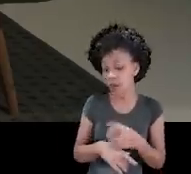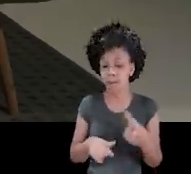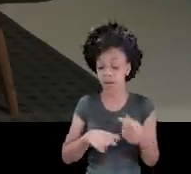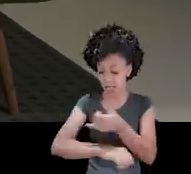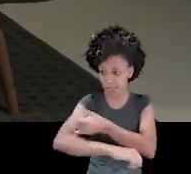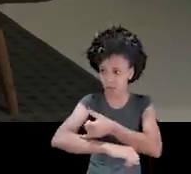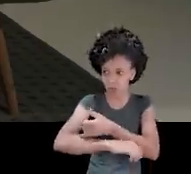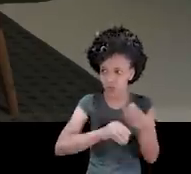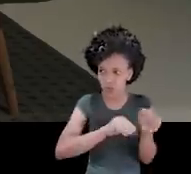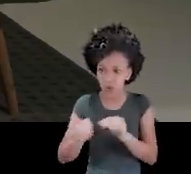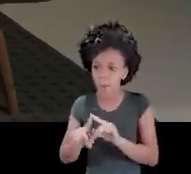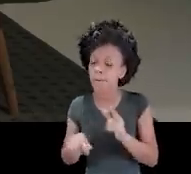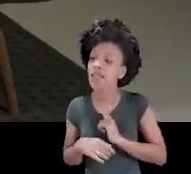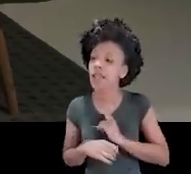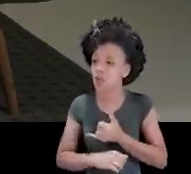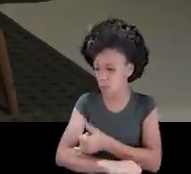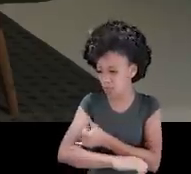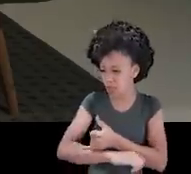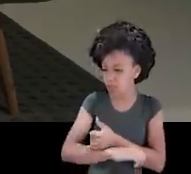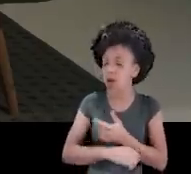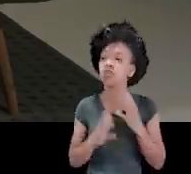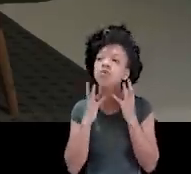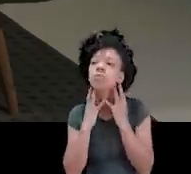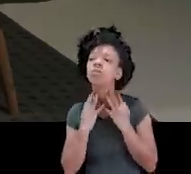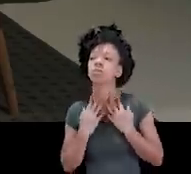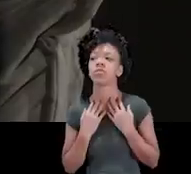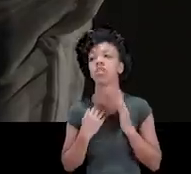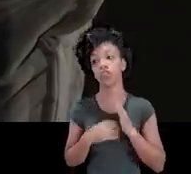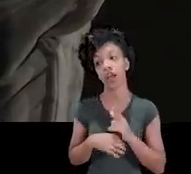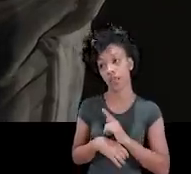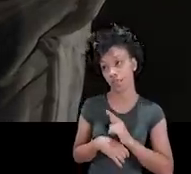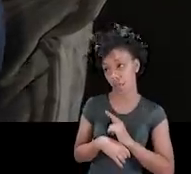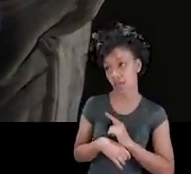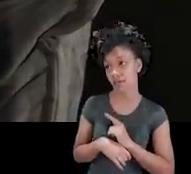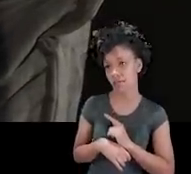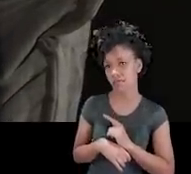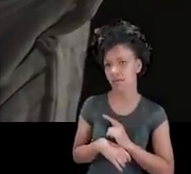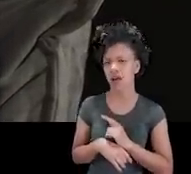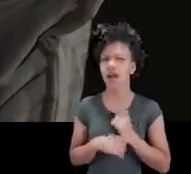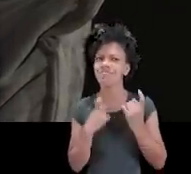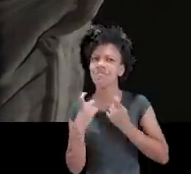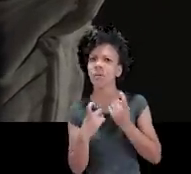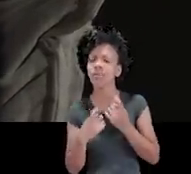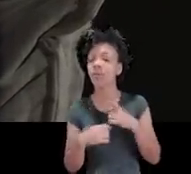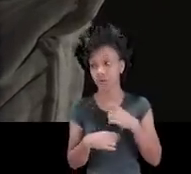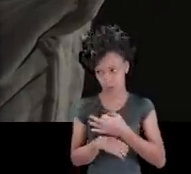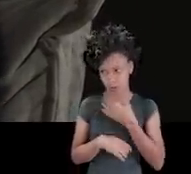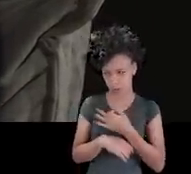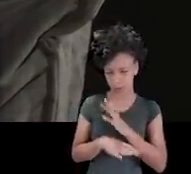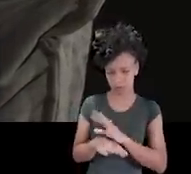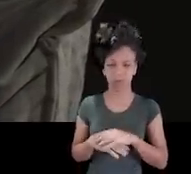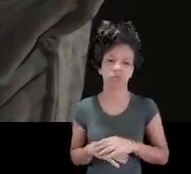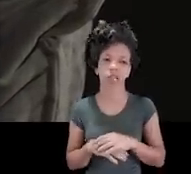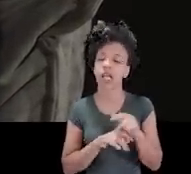lugar. Mas você tem uma tatuagem, digamos, exótica, assim, aqui no pescoço, que já é também um... Sim. Quer dizer, as pessoas se preocupam muito... Eu tenho uma visão, assim,